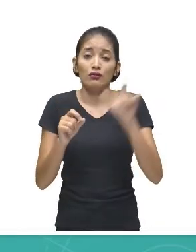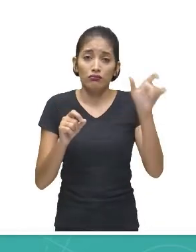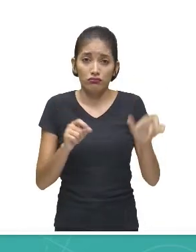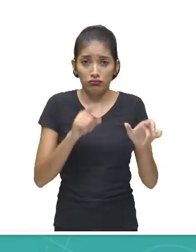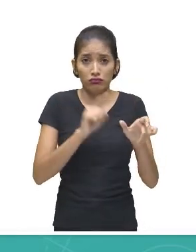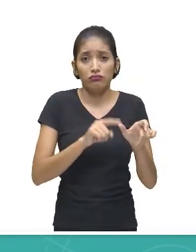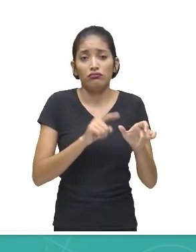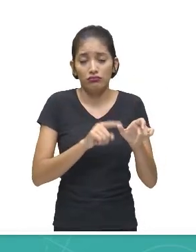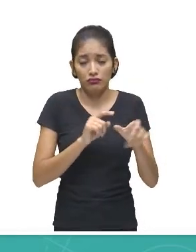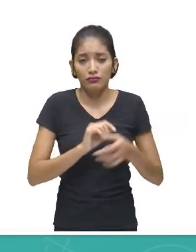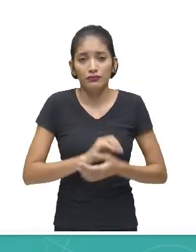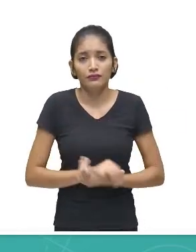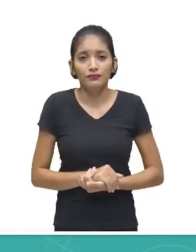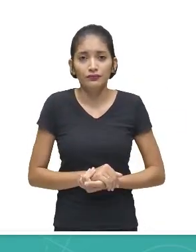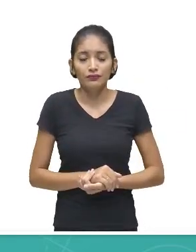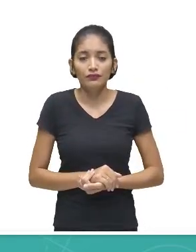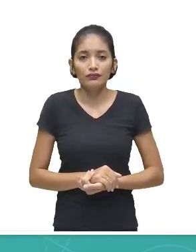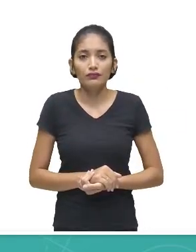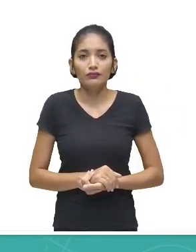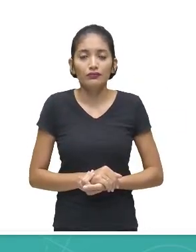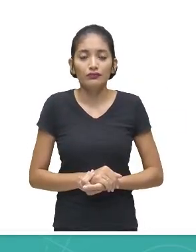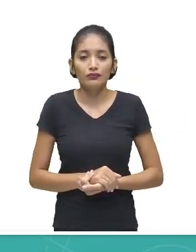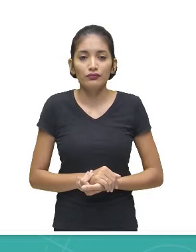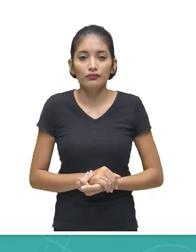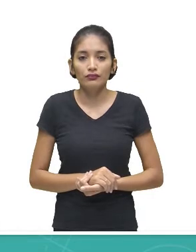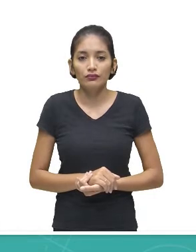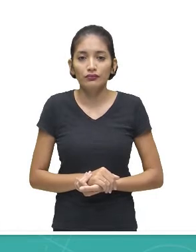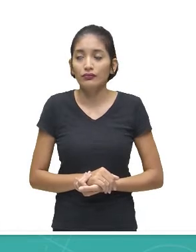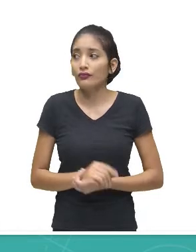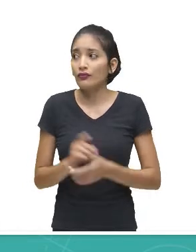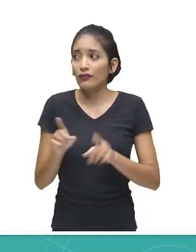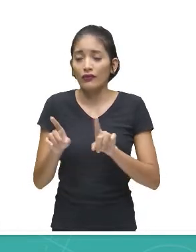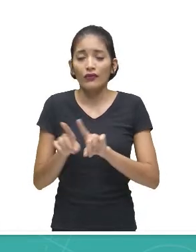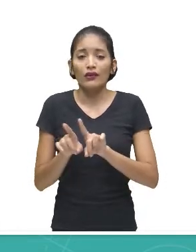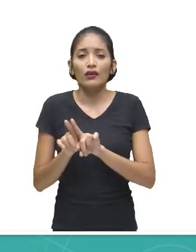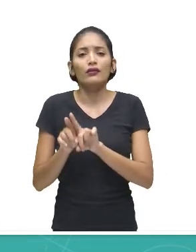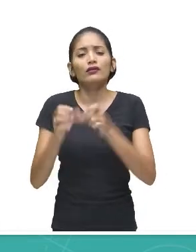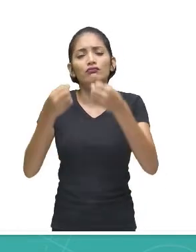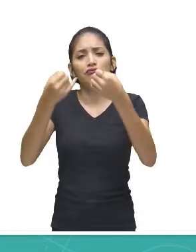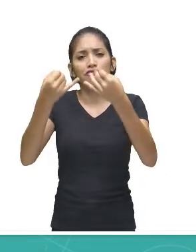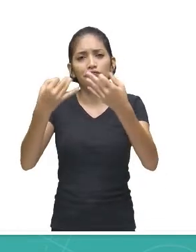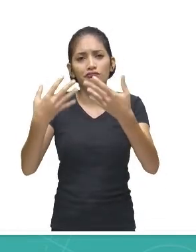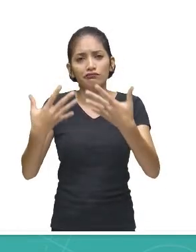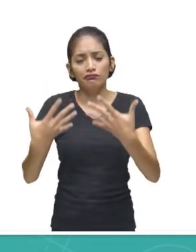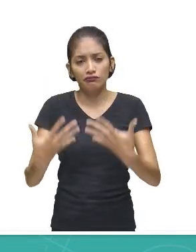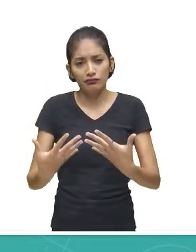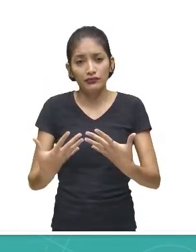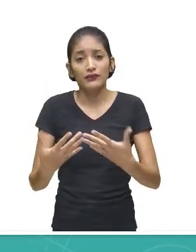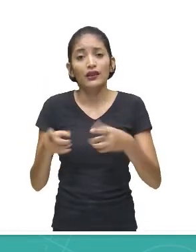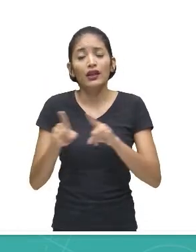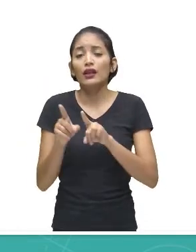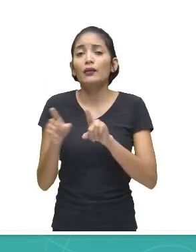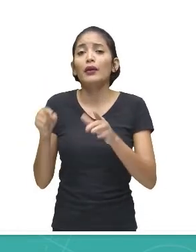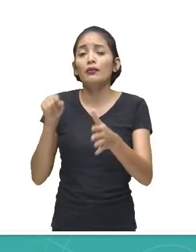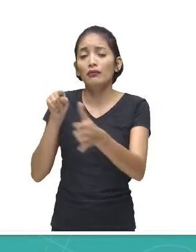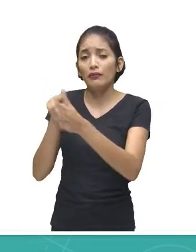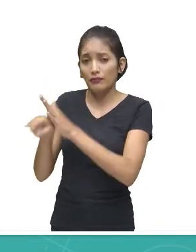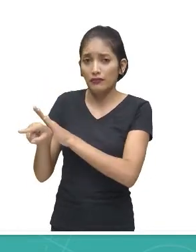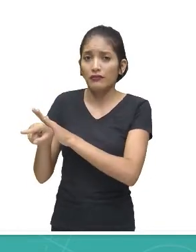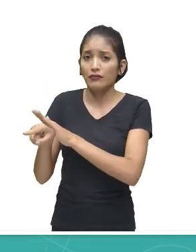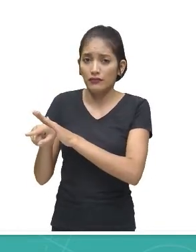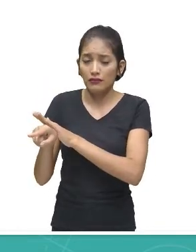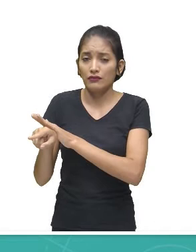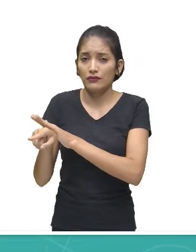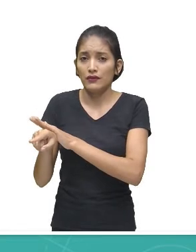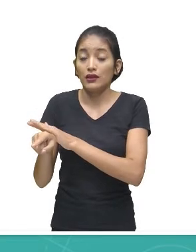direto. E aí, ó, ele faz um vocativo aqui, tá? E faz uma pergunta, né? Ele